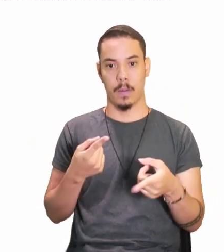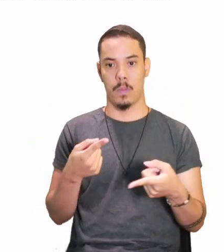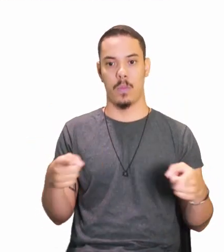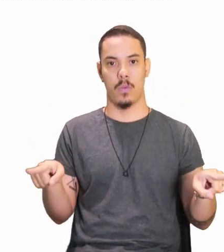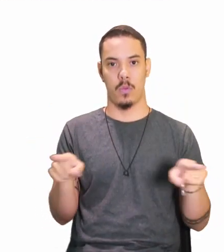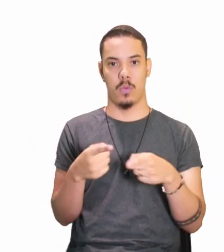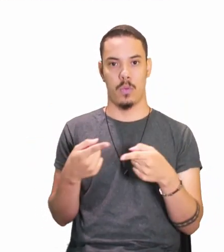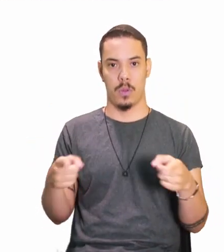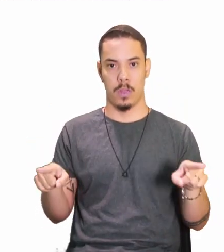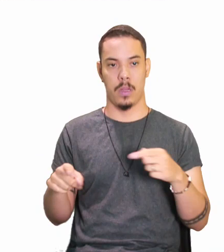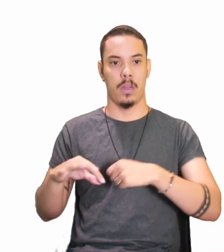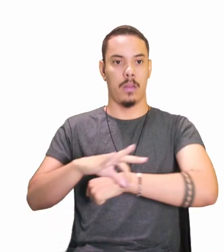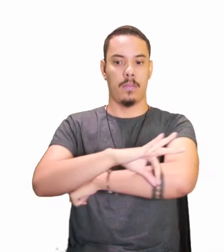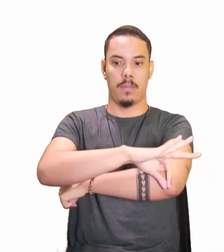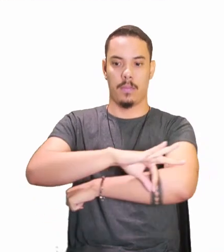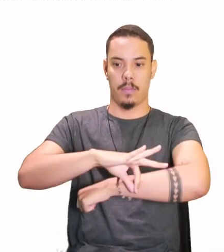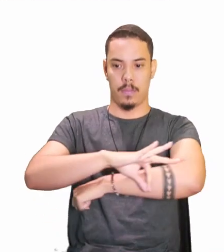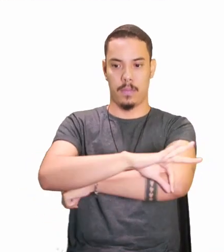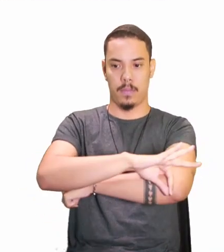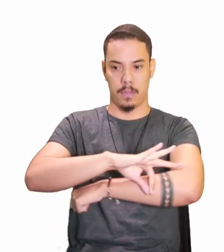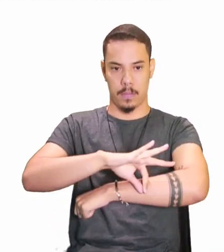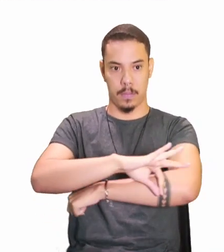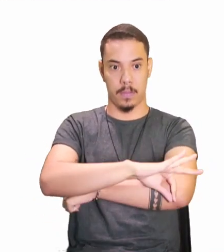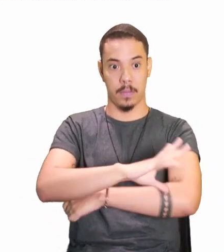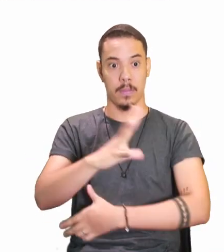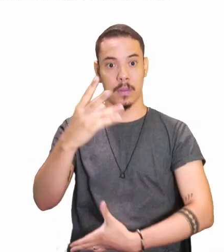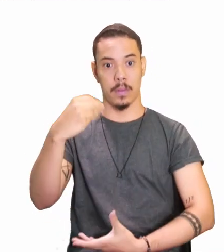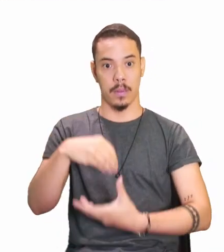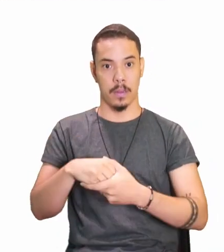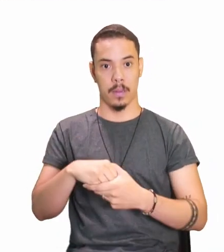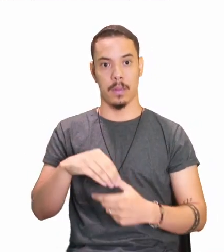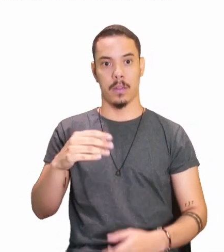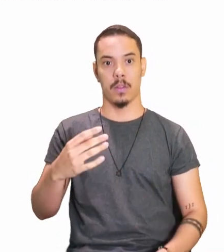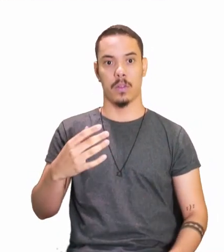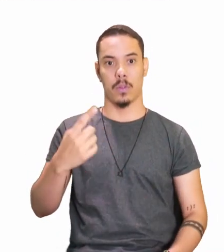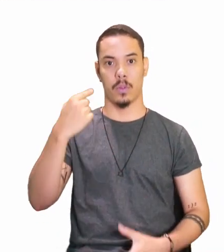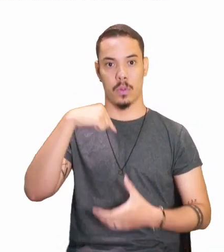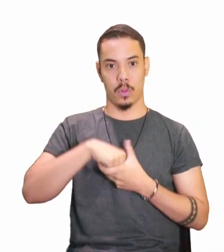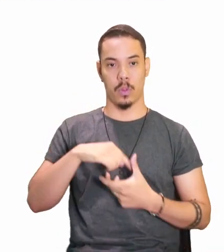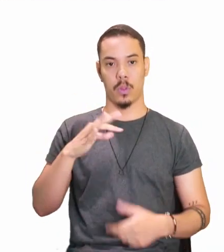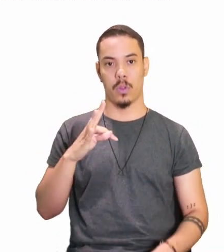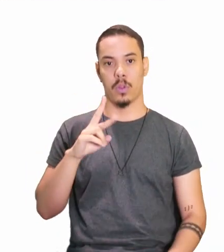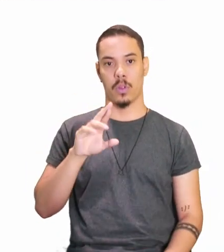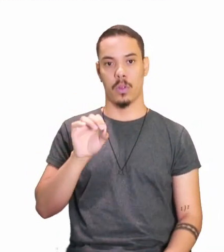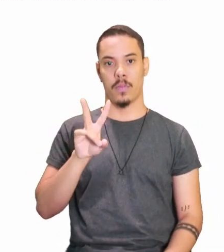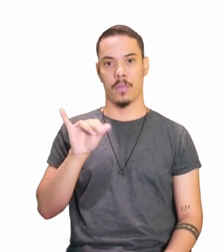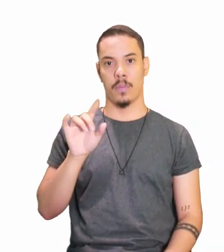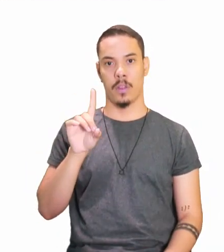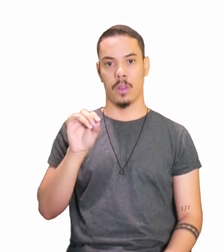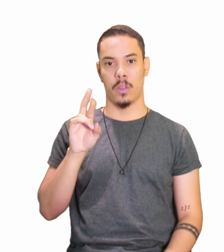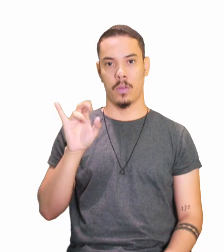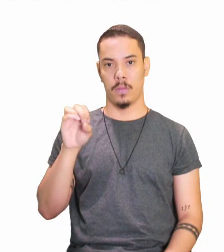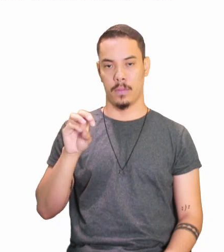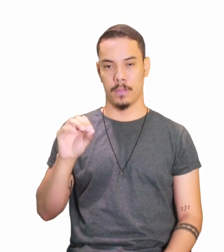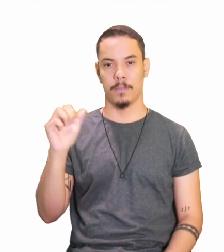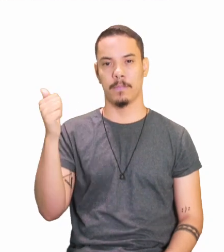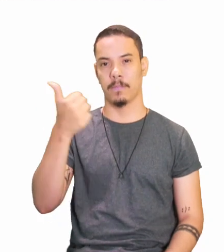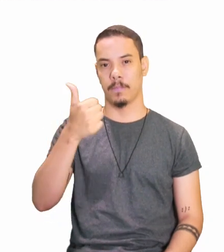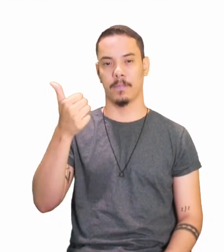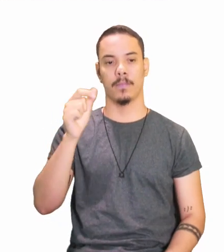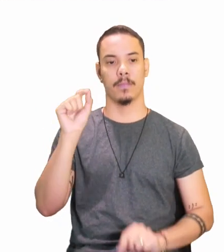e da arquitetura. No trovadorismo, amadinho, sua primeira manifestação foi